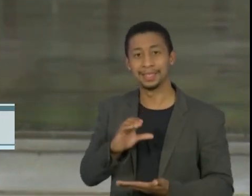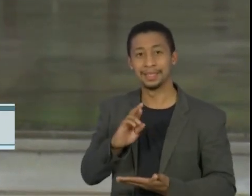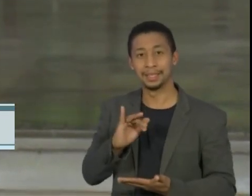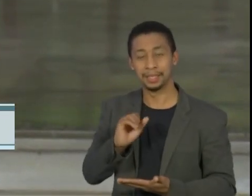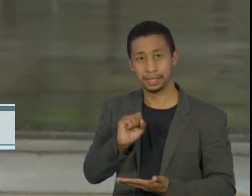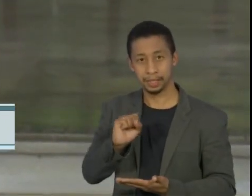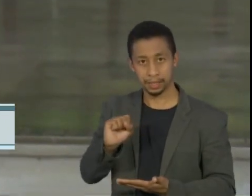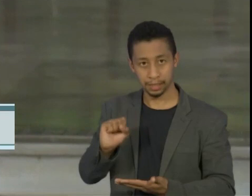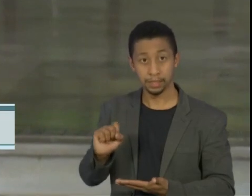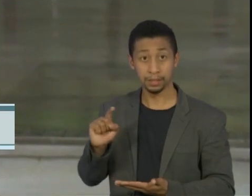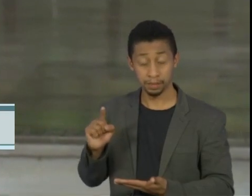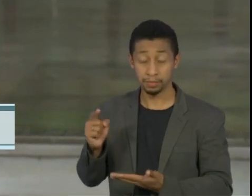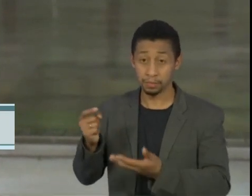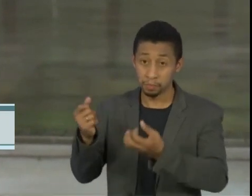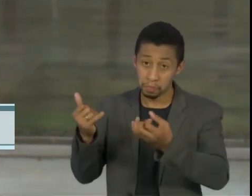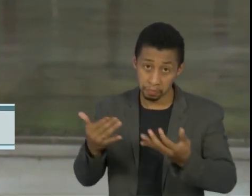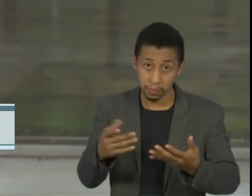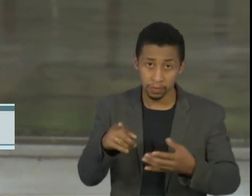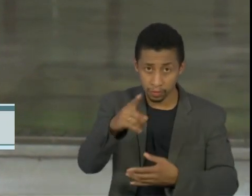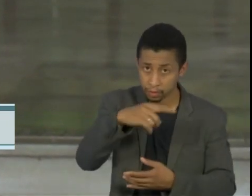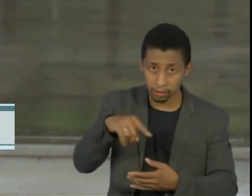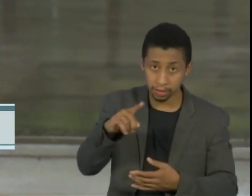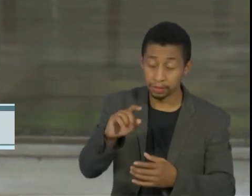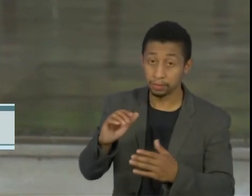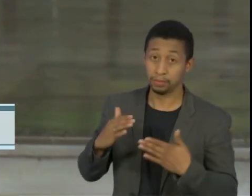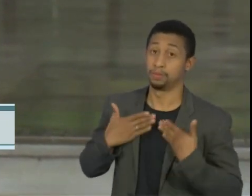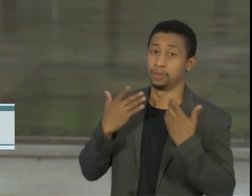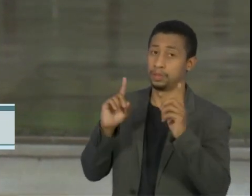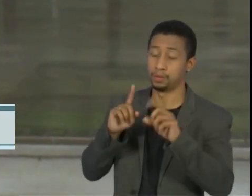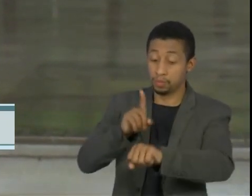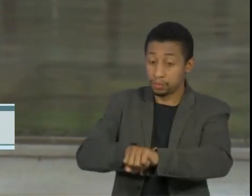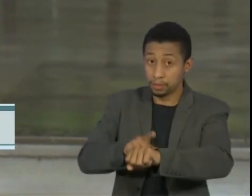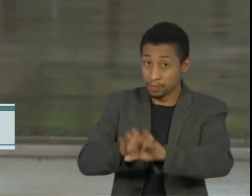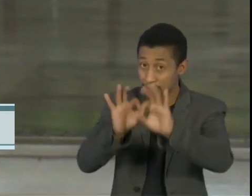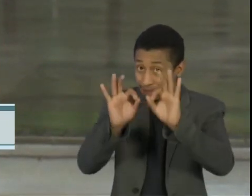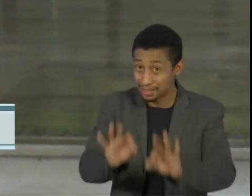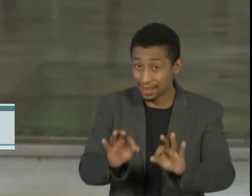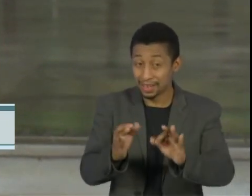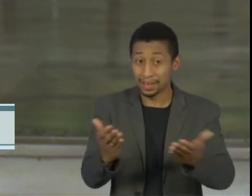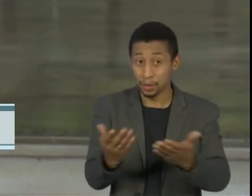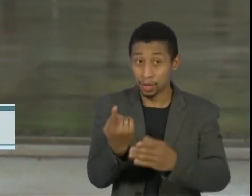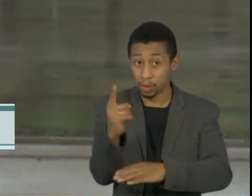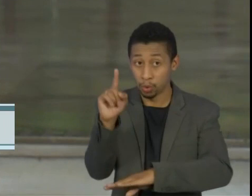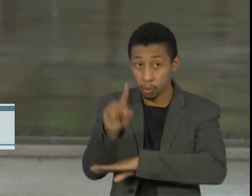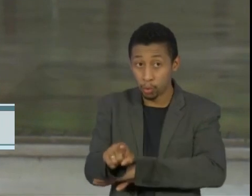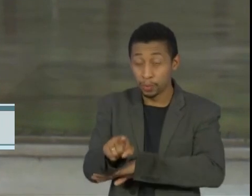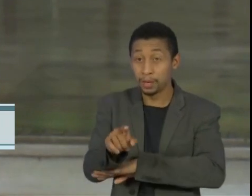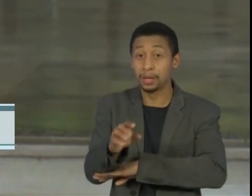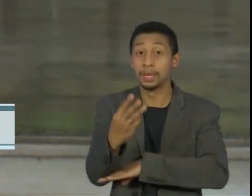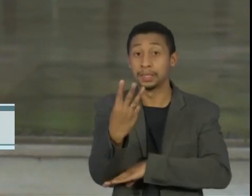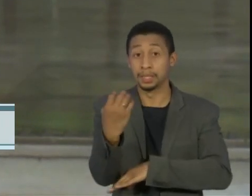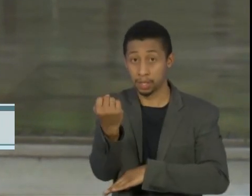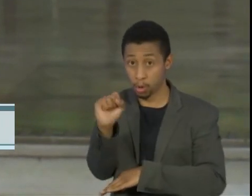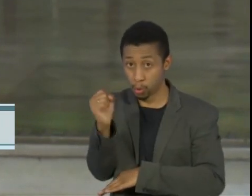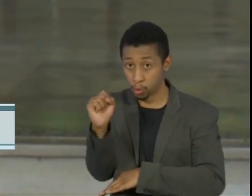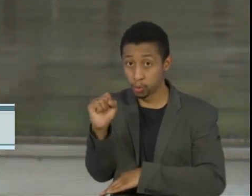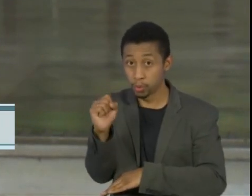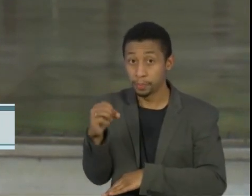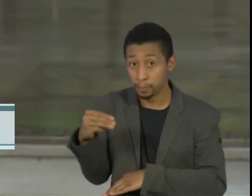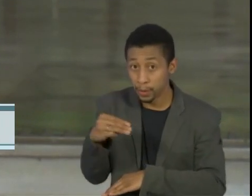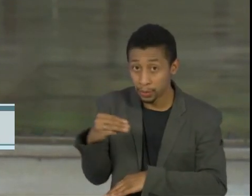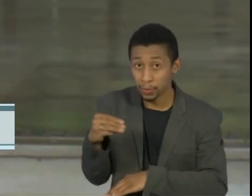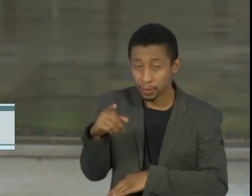para que vocês não se desmobilizem, estamos com um tempo preciso, são 13 horas e 38 minutos. William Cury, TV Globo, Globo